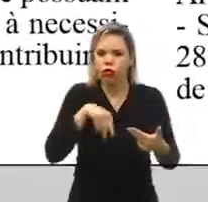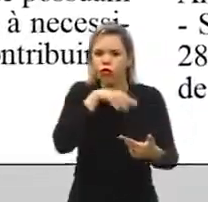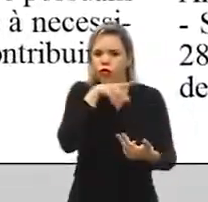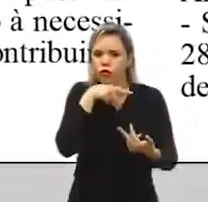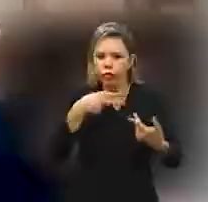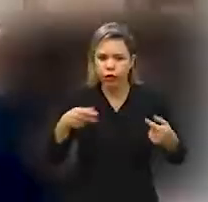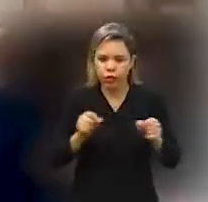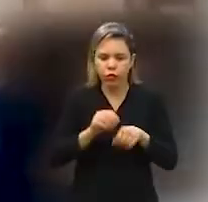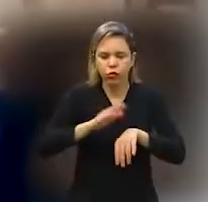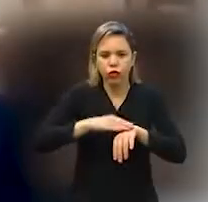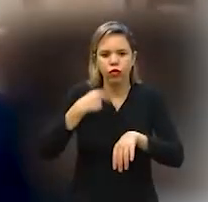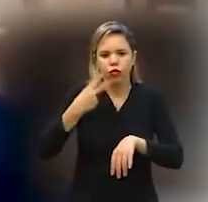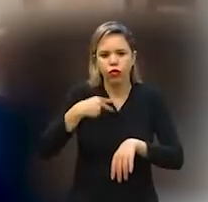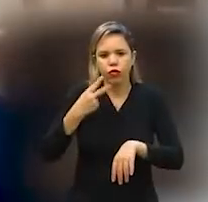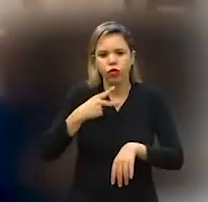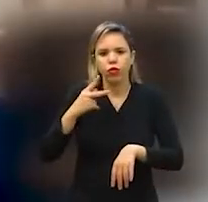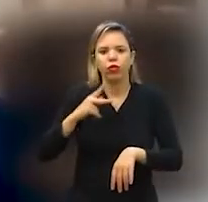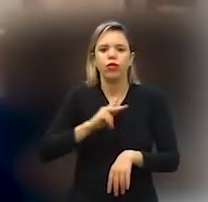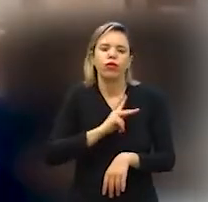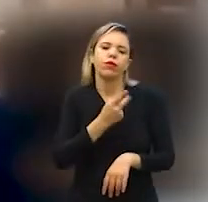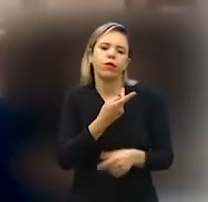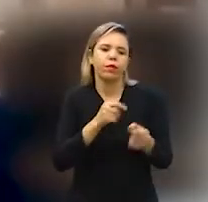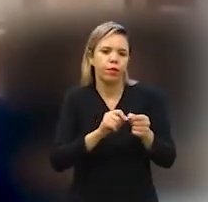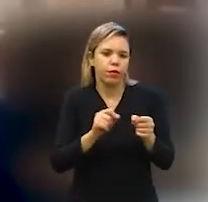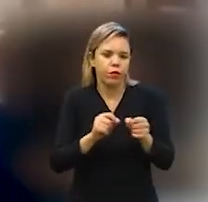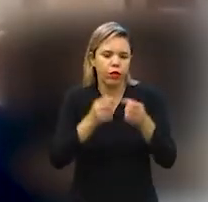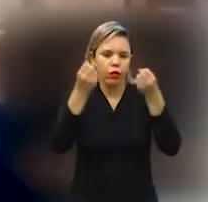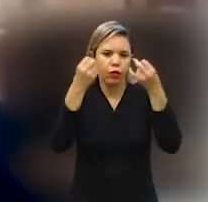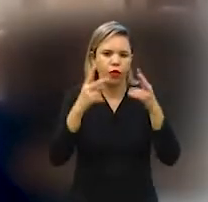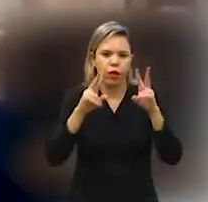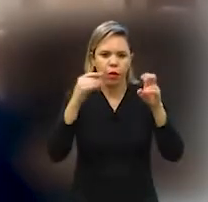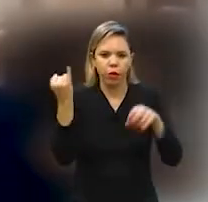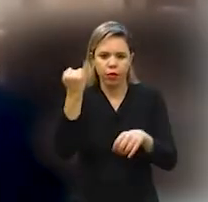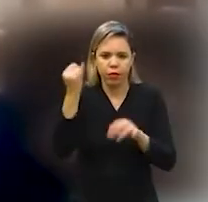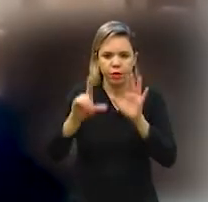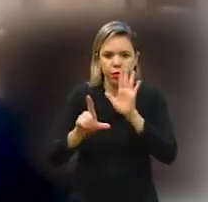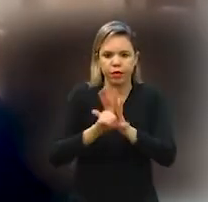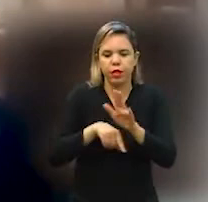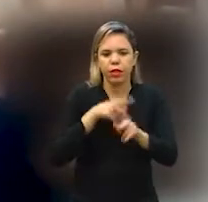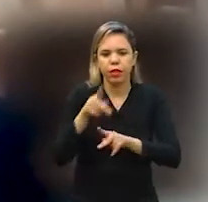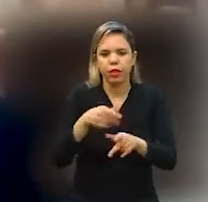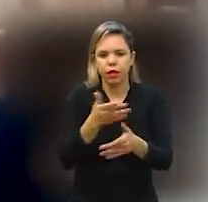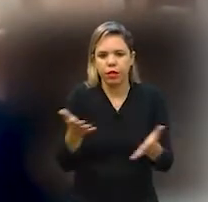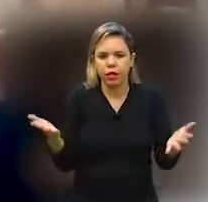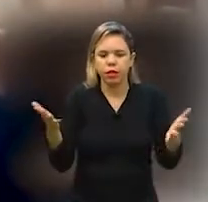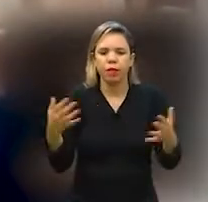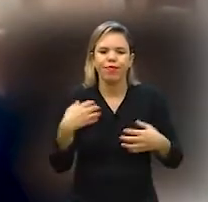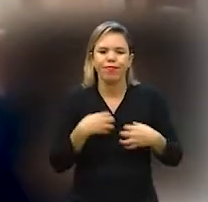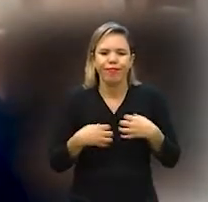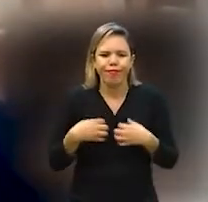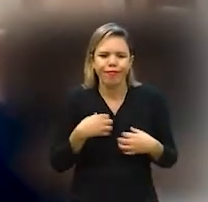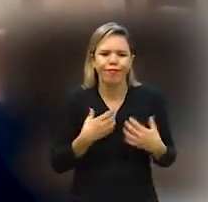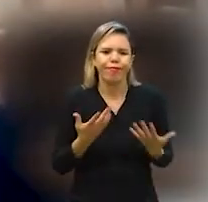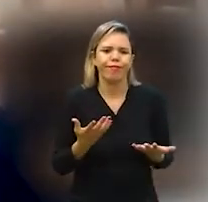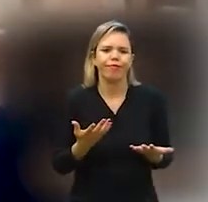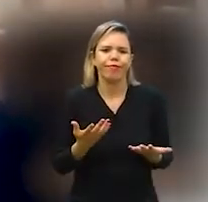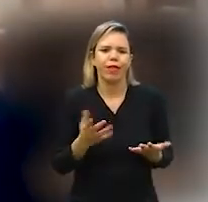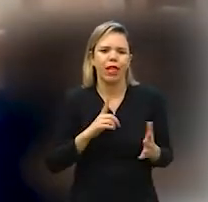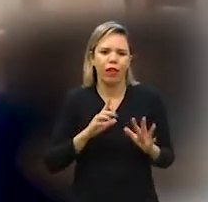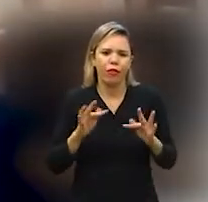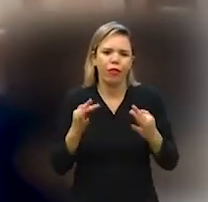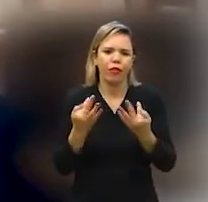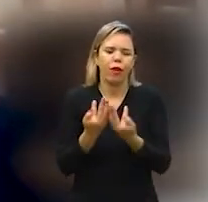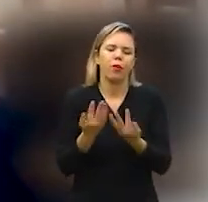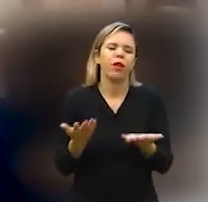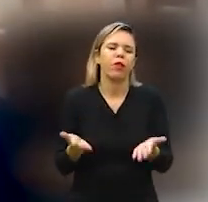utensílios para animais ela é de autoria do vereador Paulo Haddad que falou sobre a importância da além da população está muito fragilizada nós